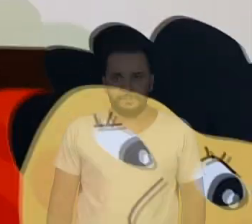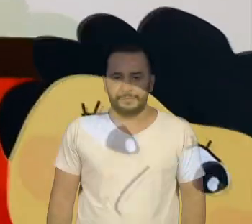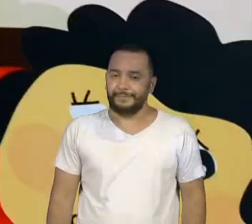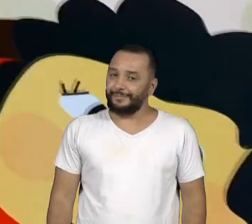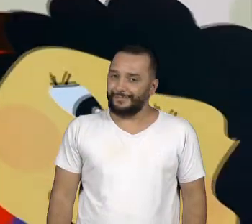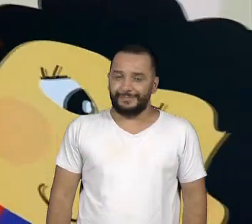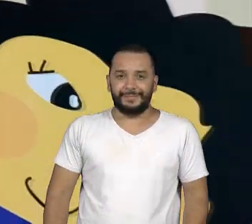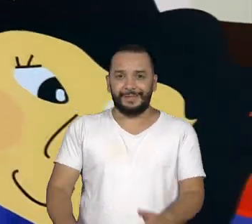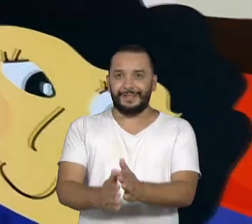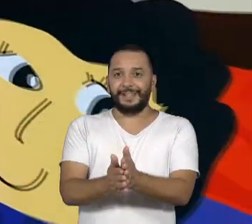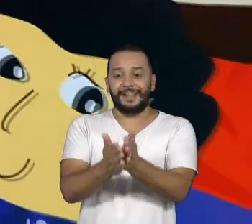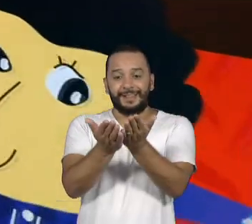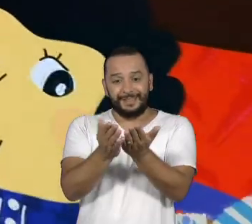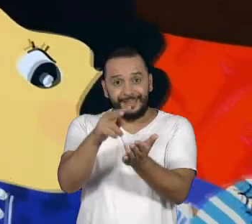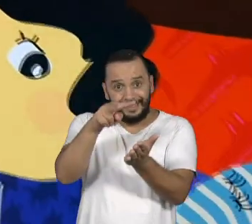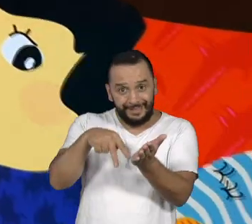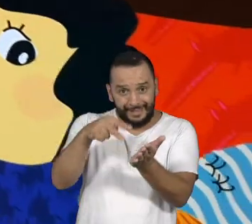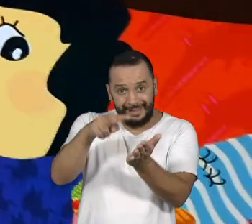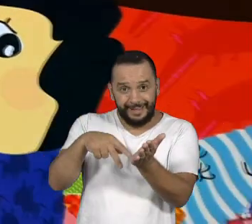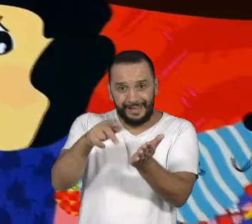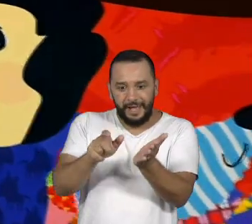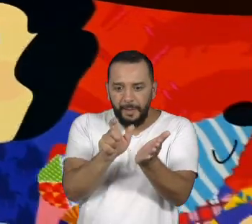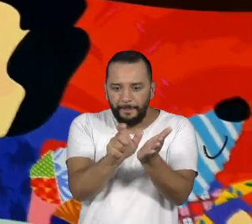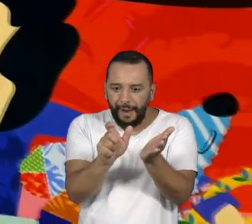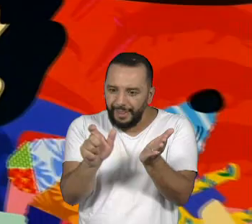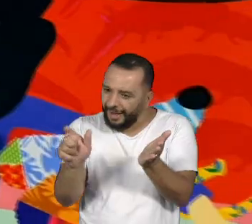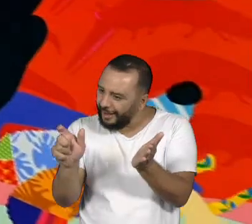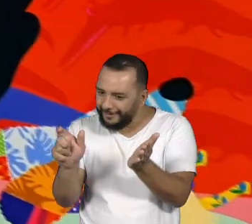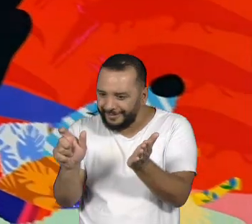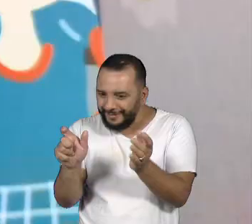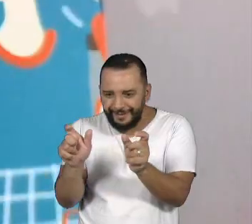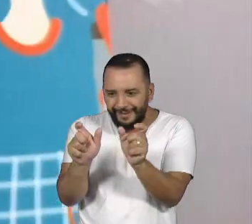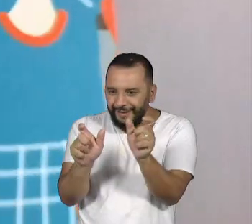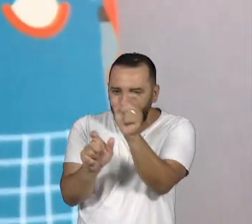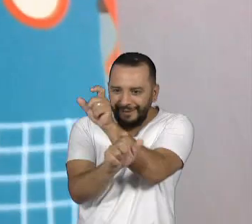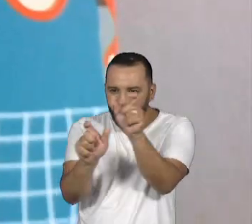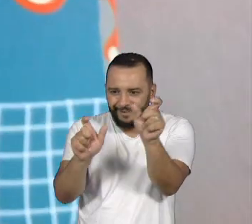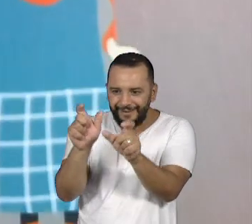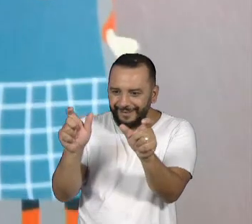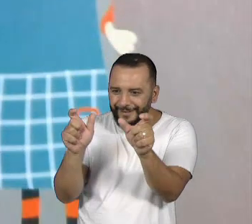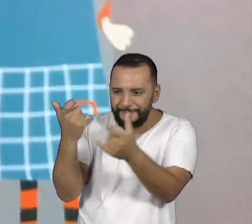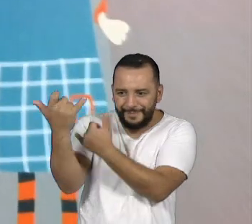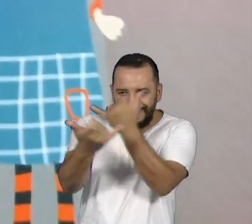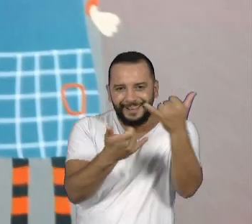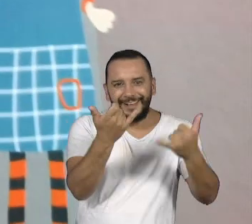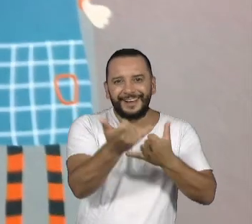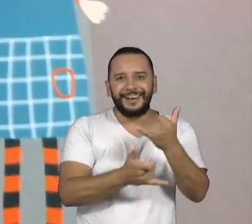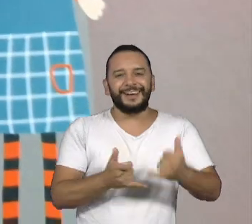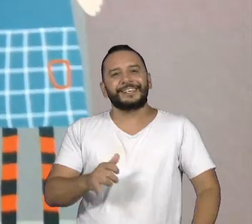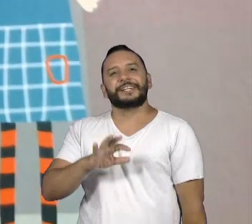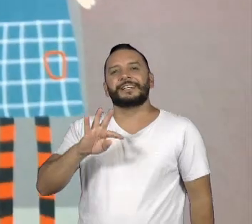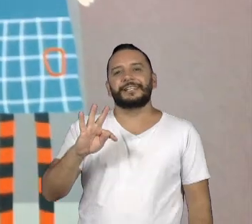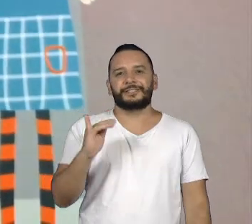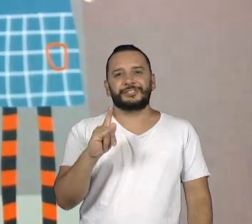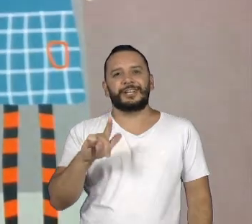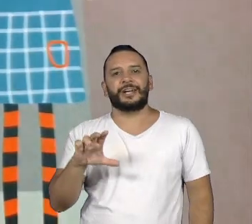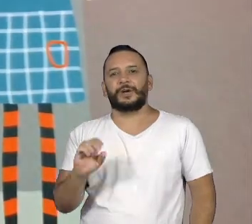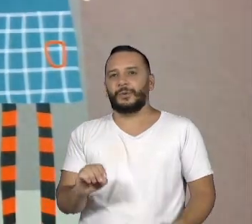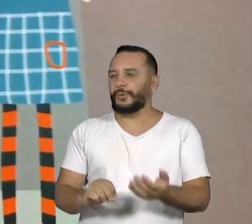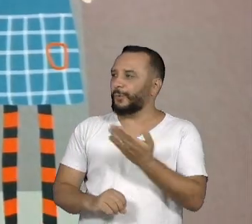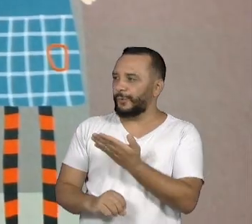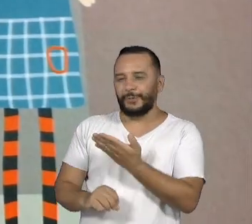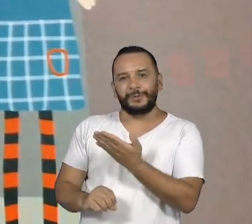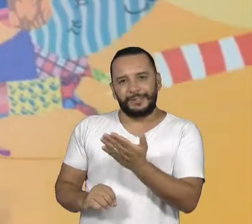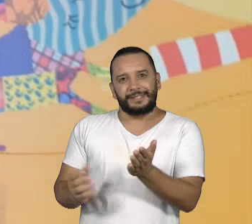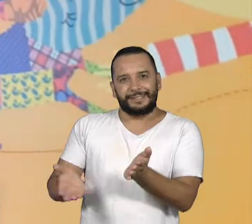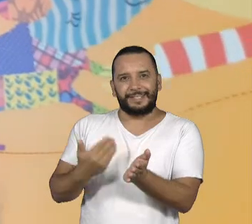Ler é brincar com as palavras, é dividir emoções. Meu nome é Thiago de Melo Andrade e eu escrevi este